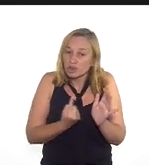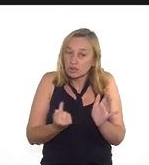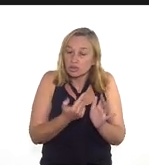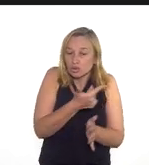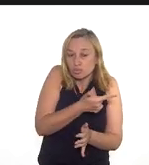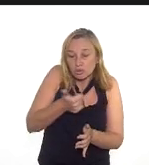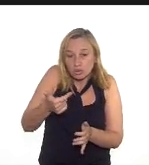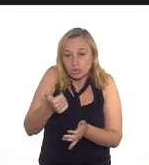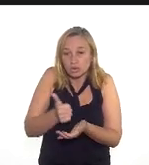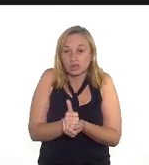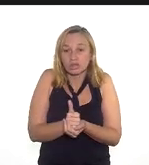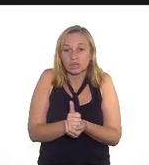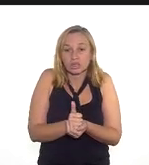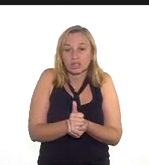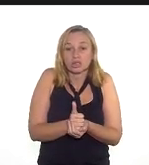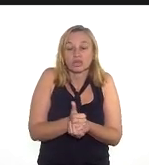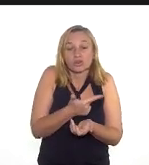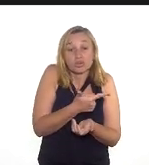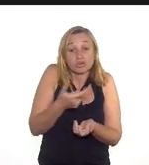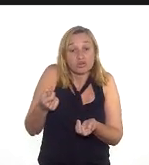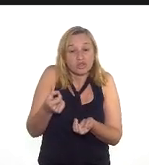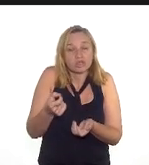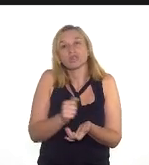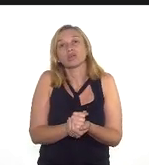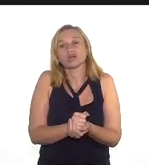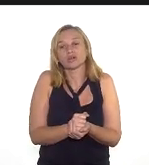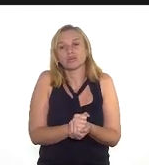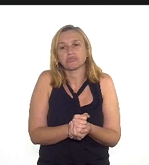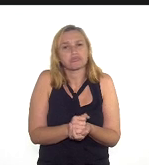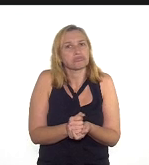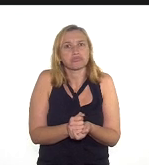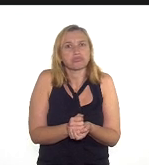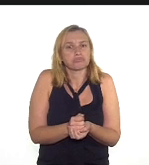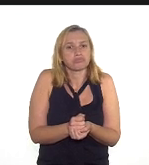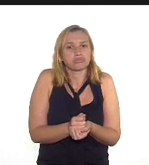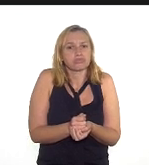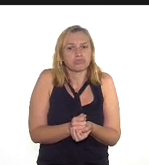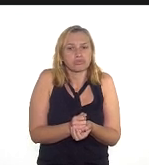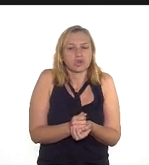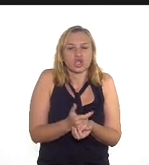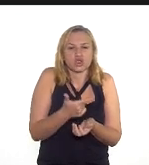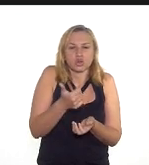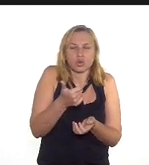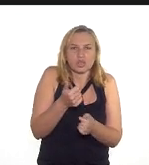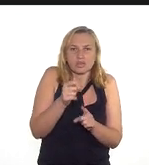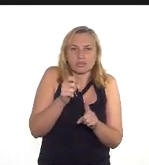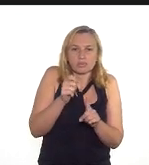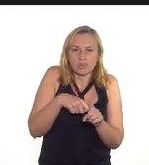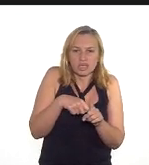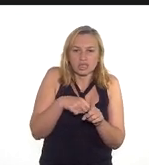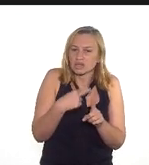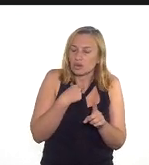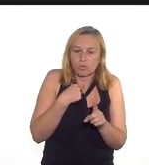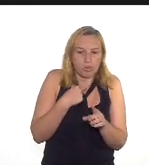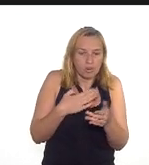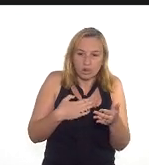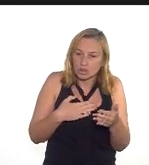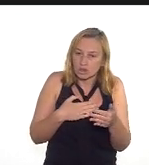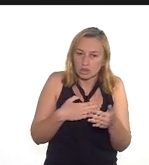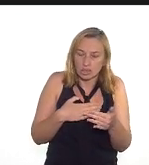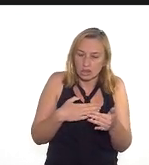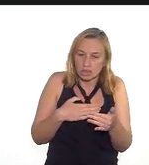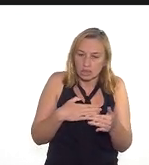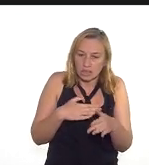2012, era em 2020, que não pudesse passar de 12 meses. E a gente falou, poxa, mas as fiscalizações, no